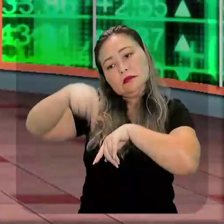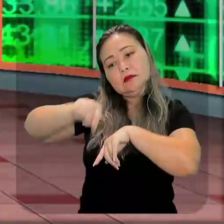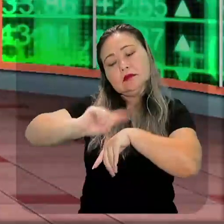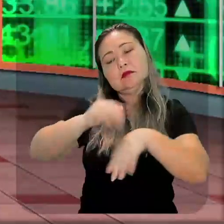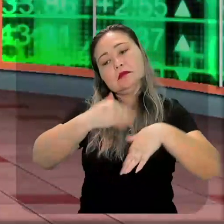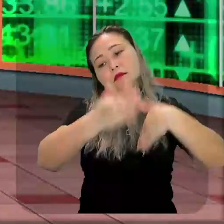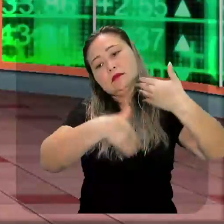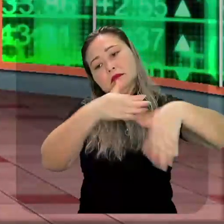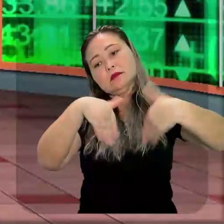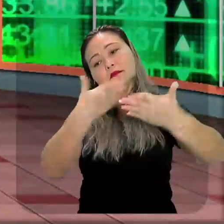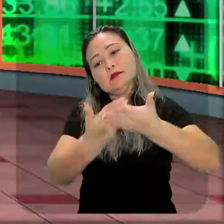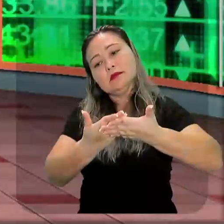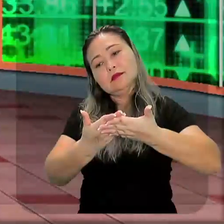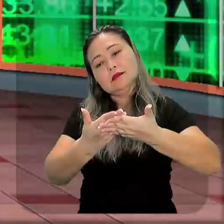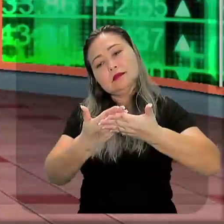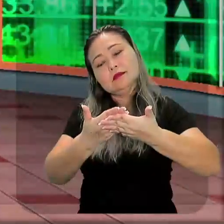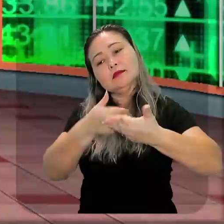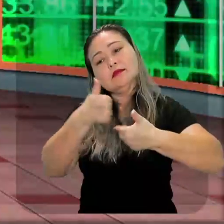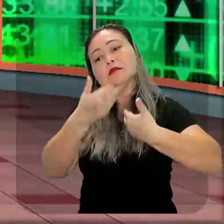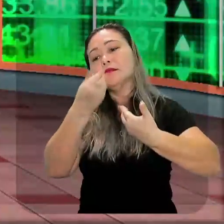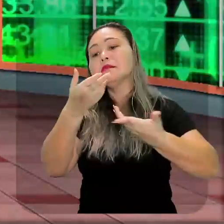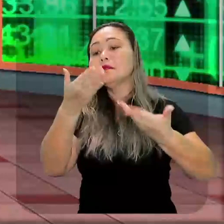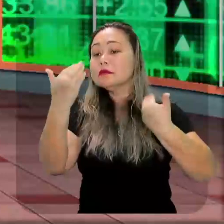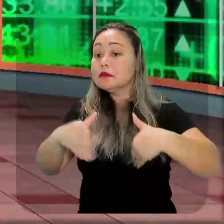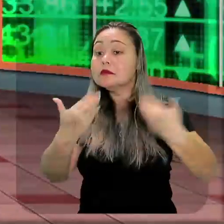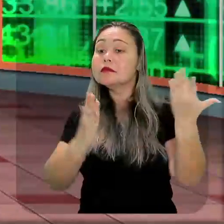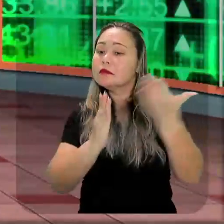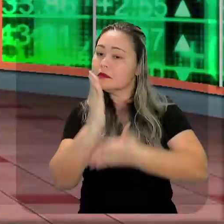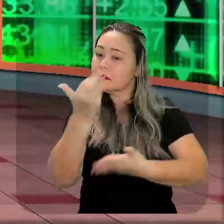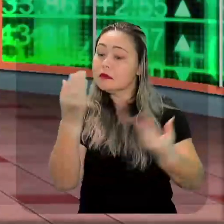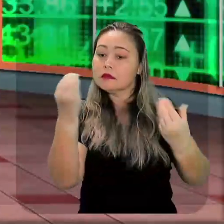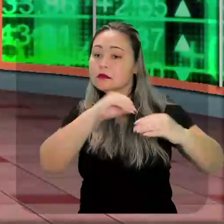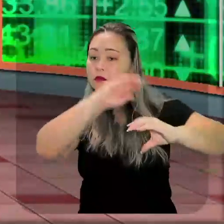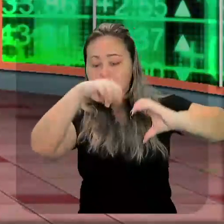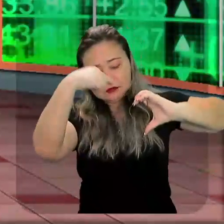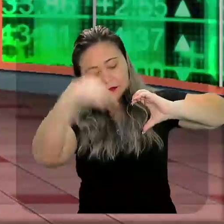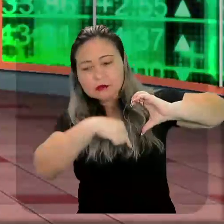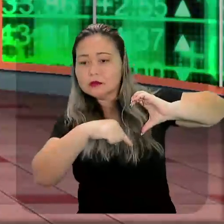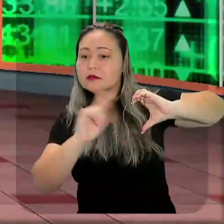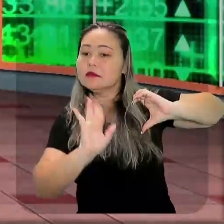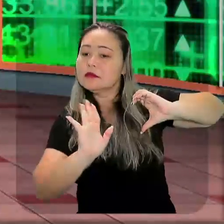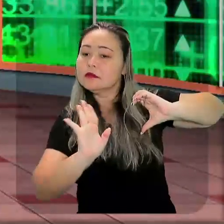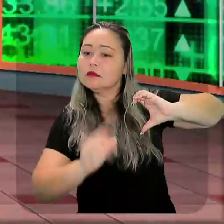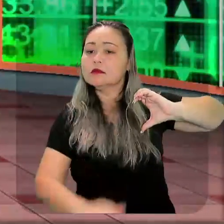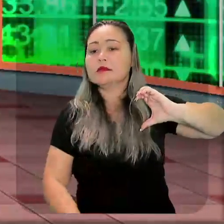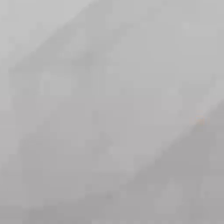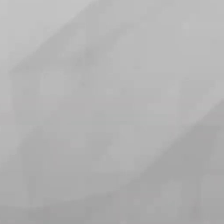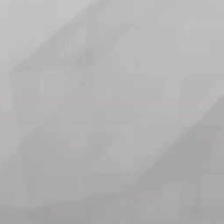aqui durante as aulas, tá bom? Com certeza. Boa avaliação, sucesso, beijo no coração. Tchau, tchau.